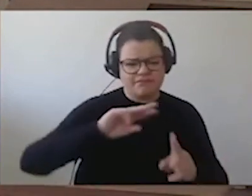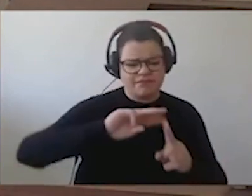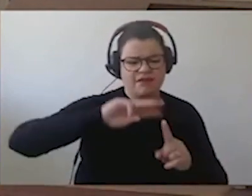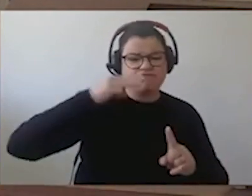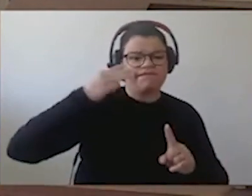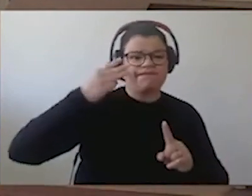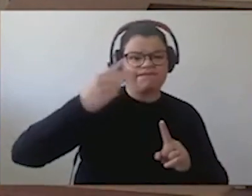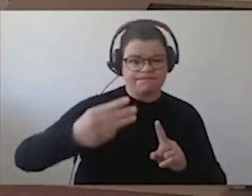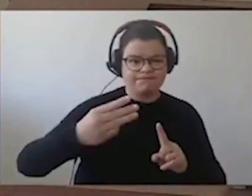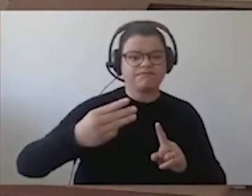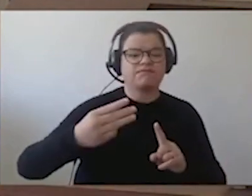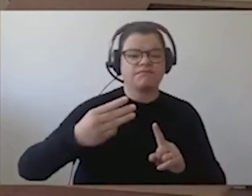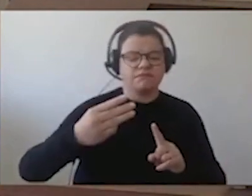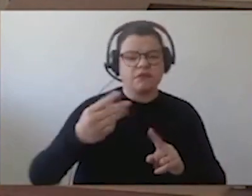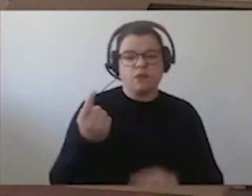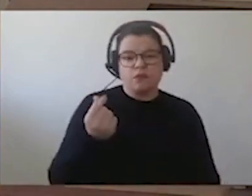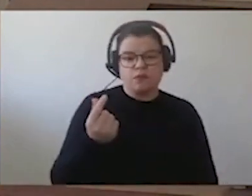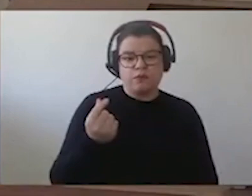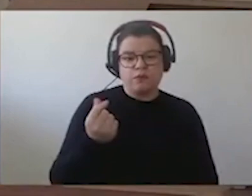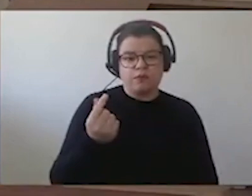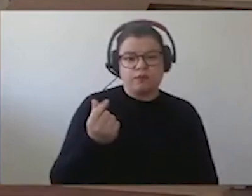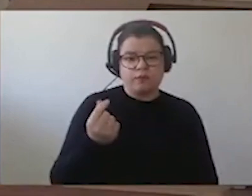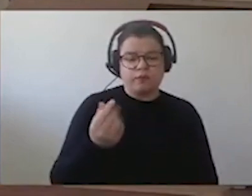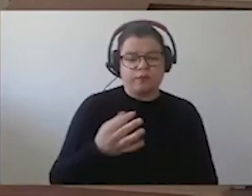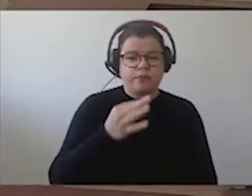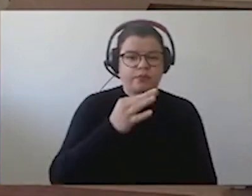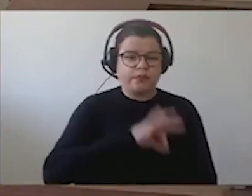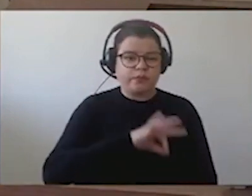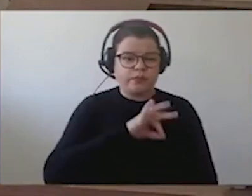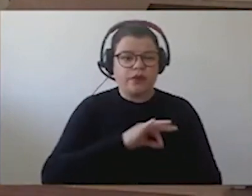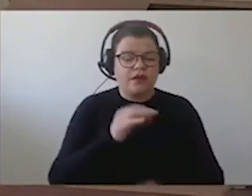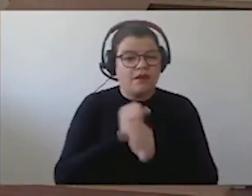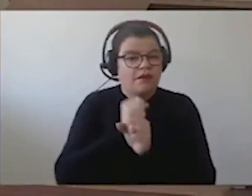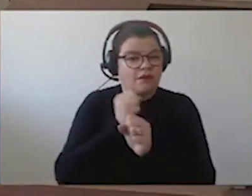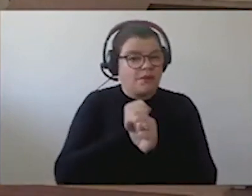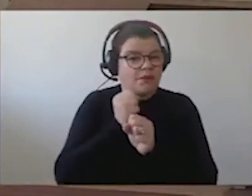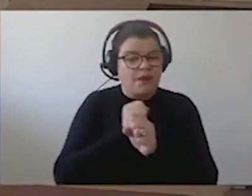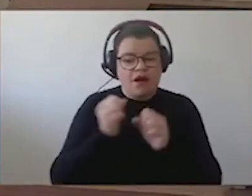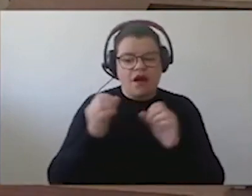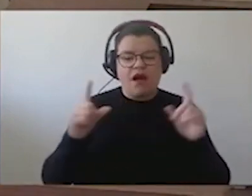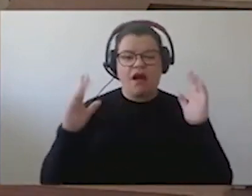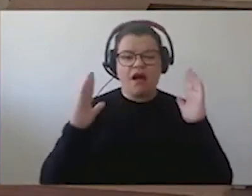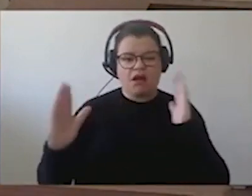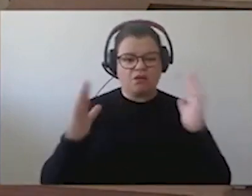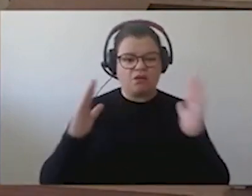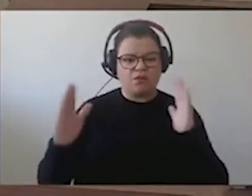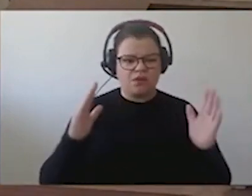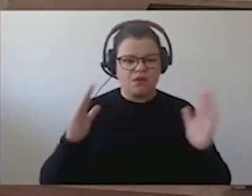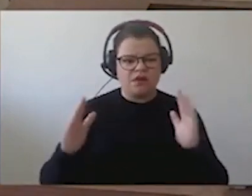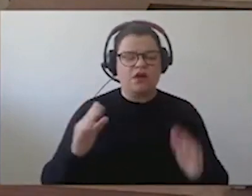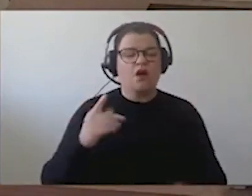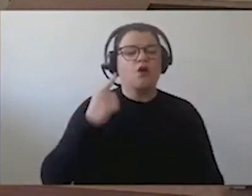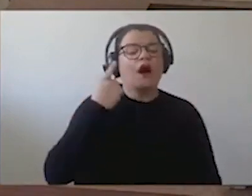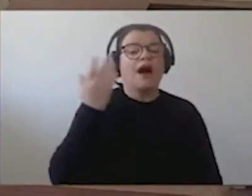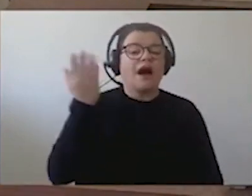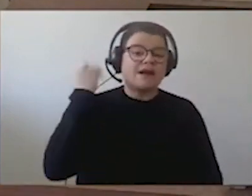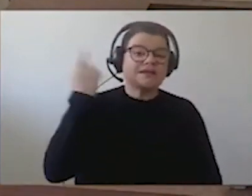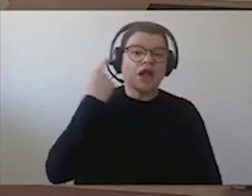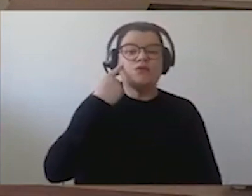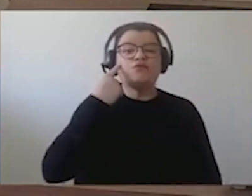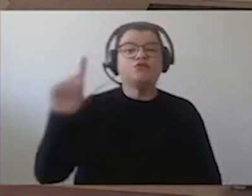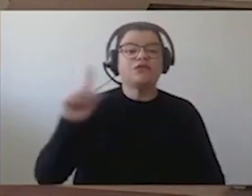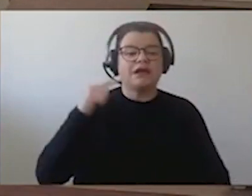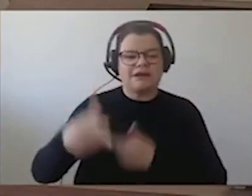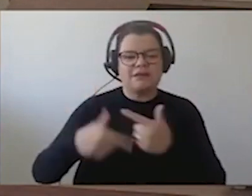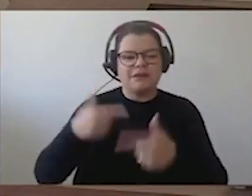a renda anual, mais de três vezes o que era antes, e antes era um dia de trabalho por ano, agora quase três dias de